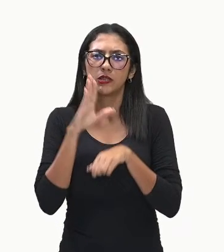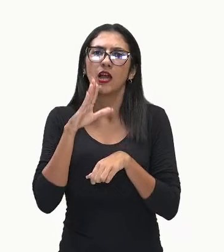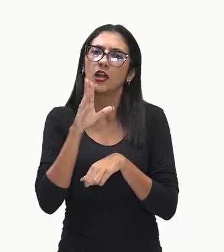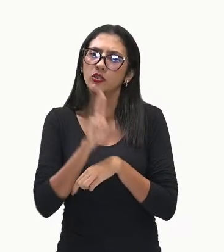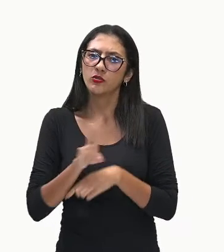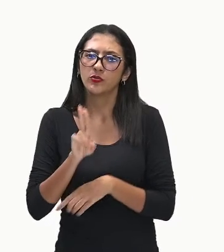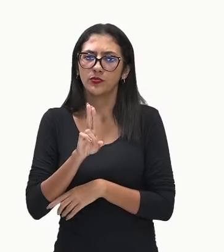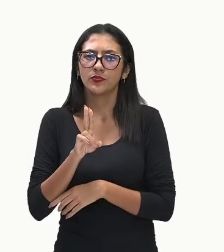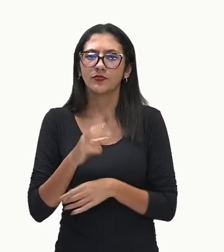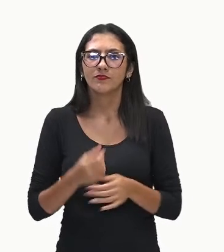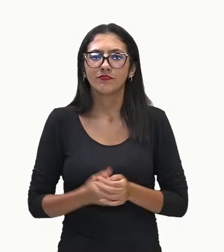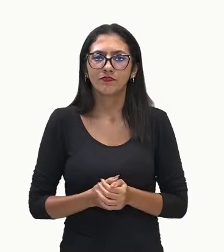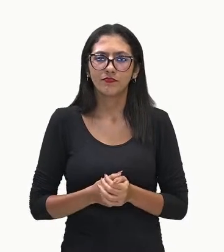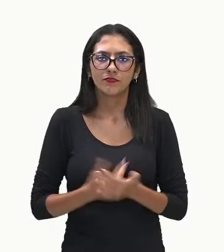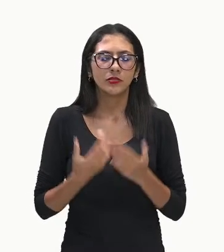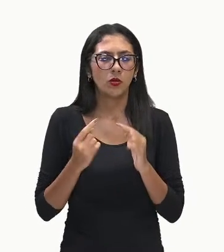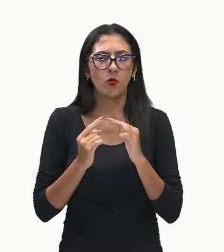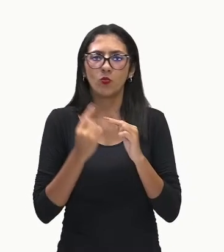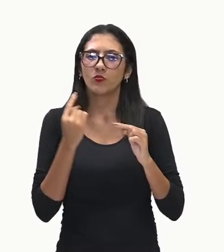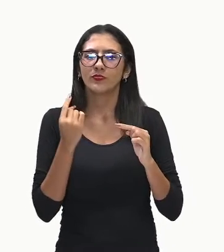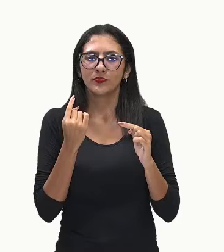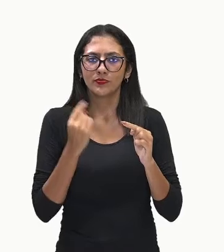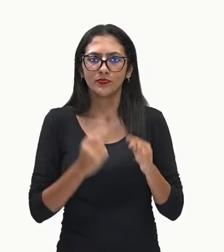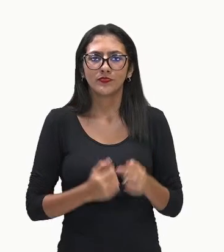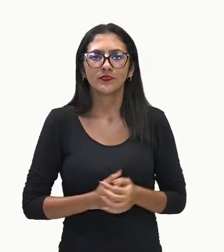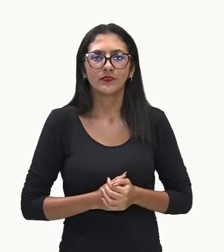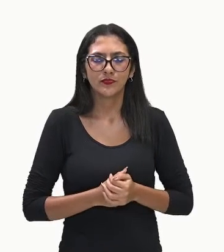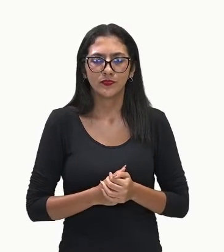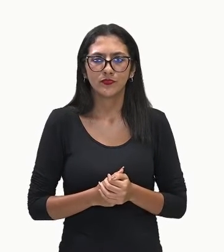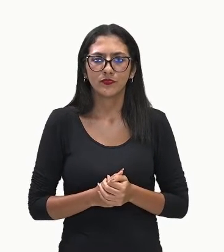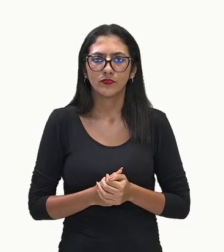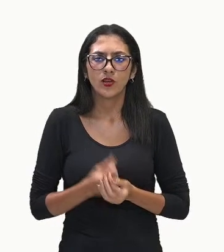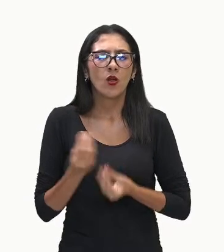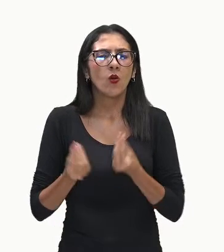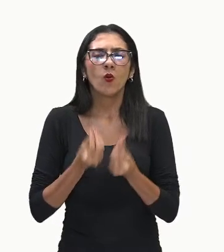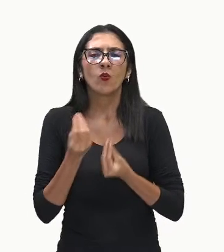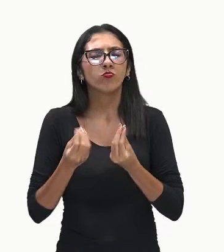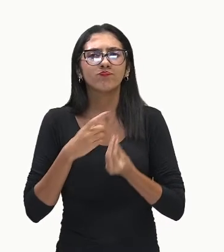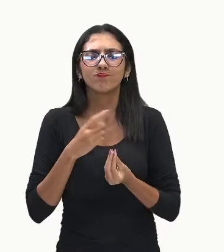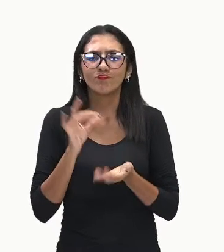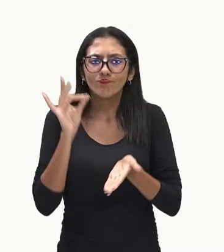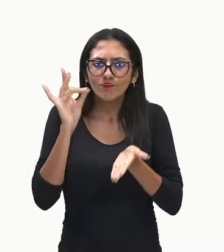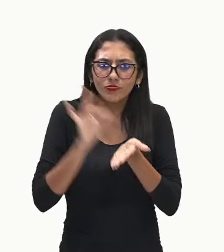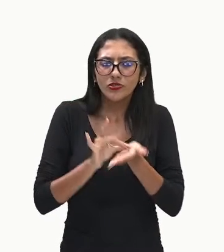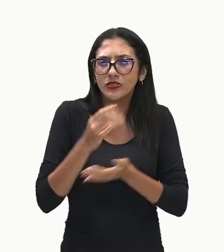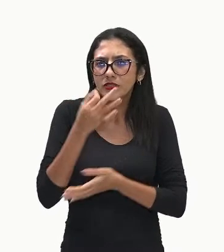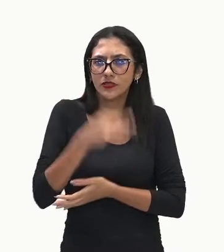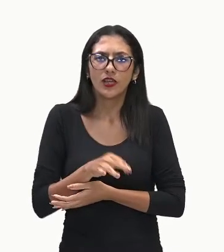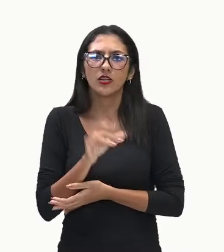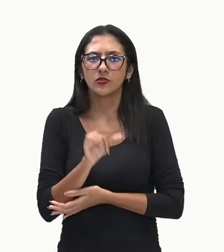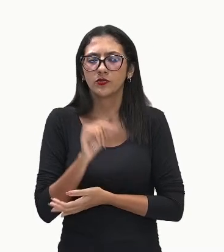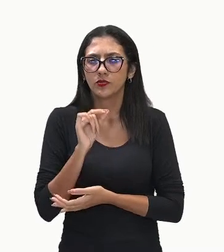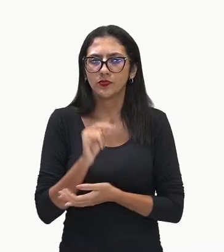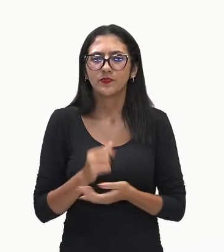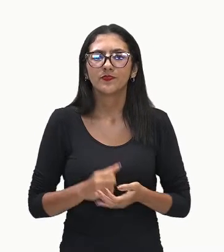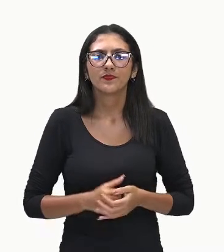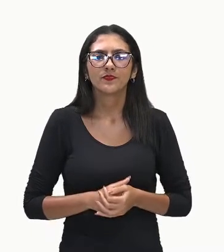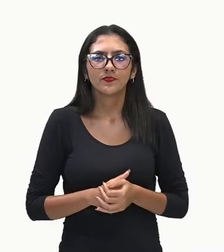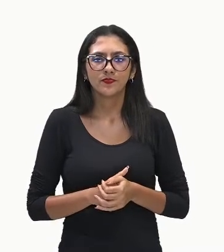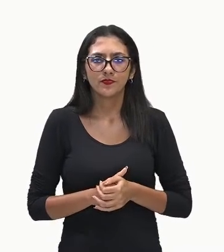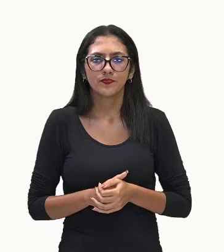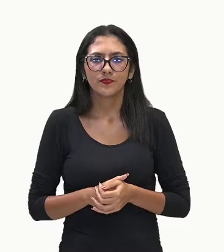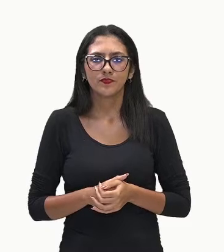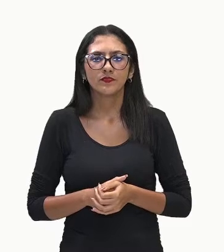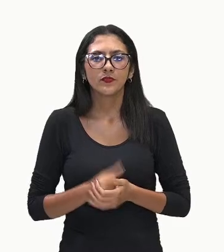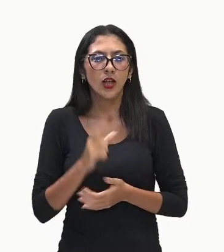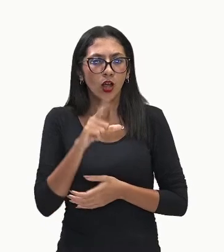daqui também não corresponde com a verdade. O que a gente pode considerar com verdade como análise? Olha só, assim a alternativa correta é